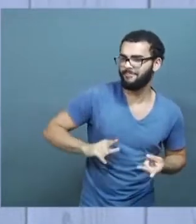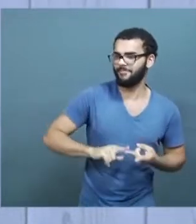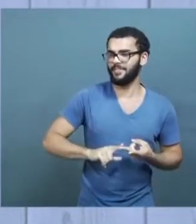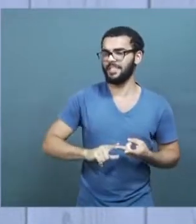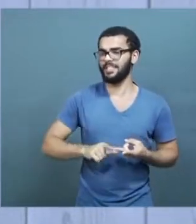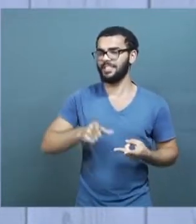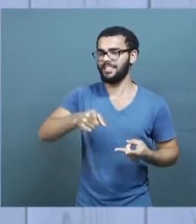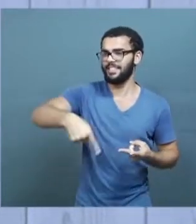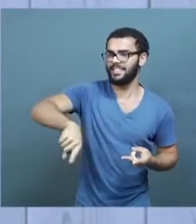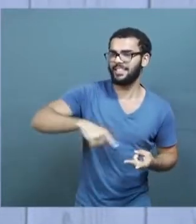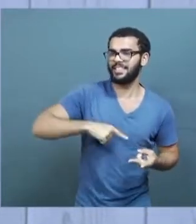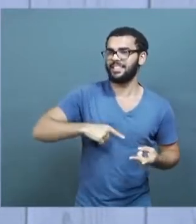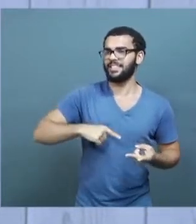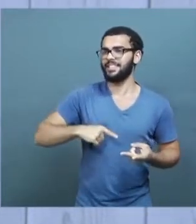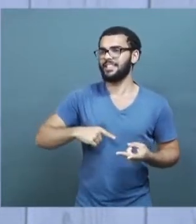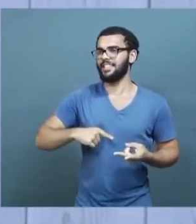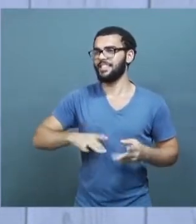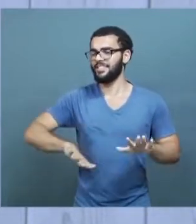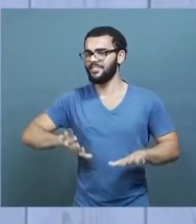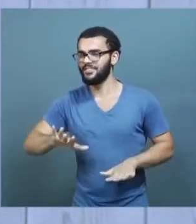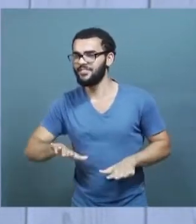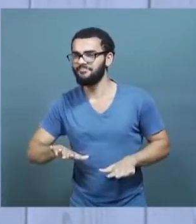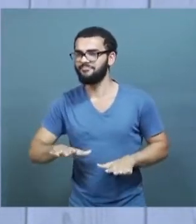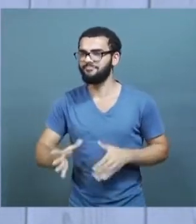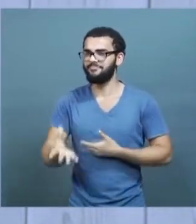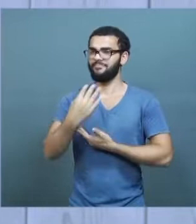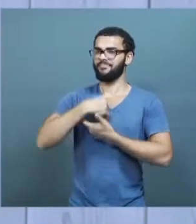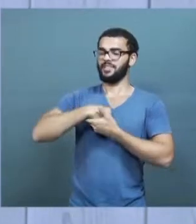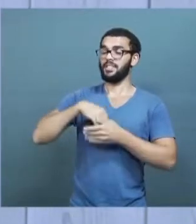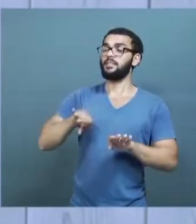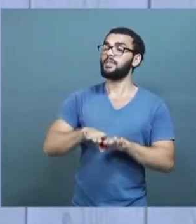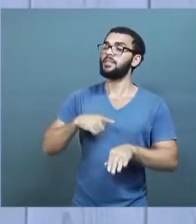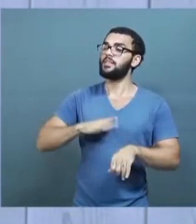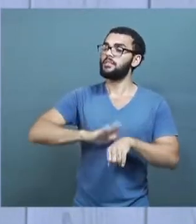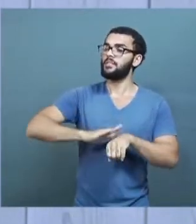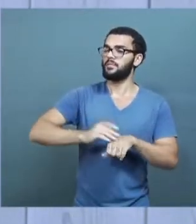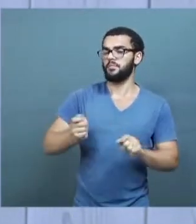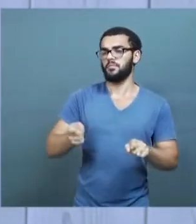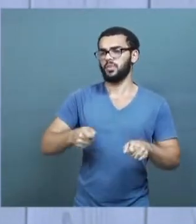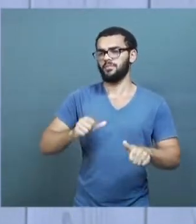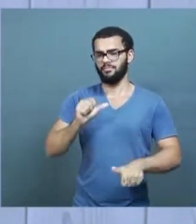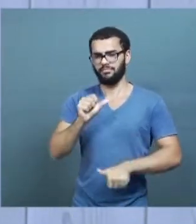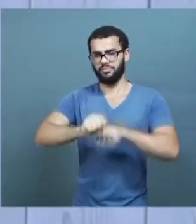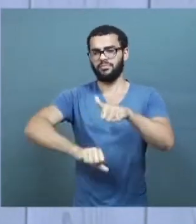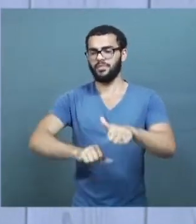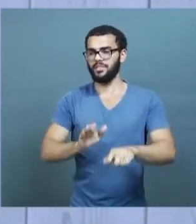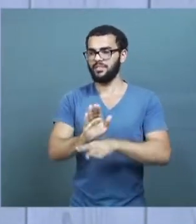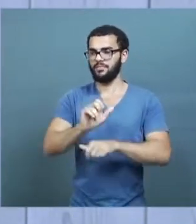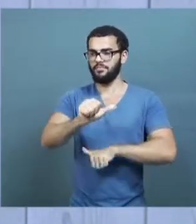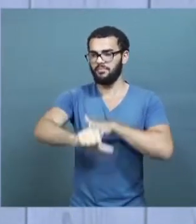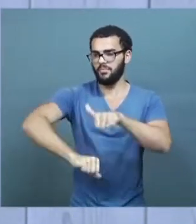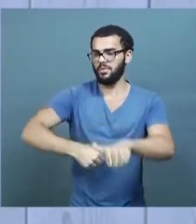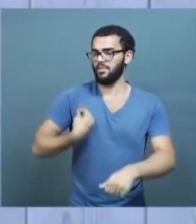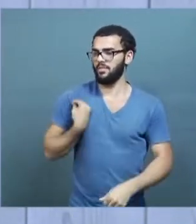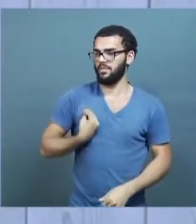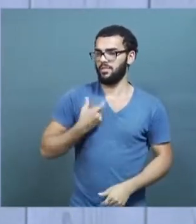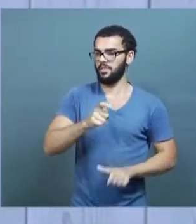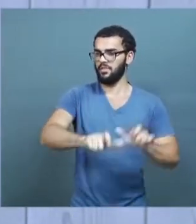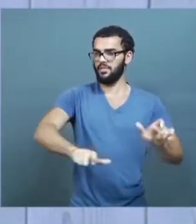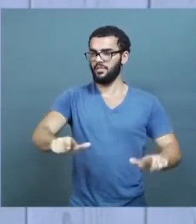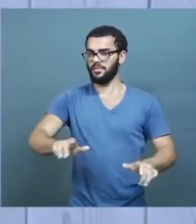outro e iniciativas que possam ser transformadoras. É importante que o